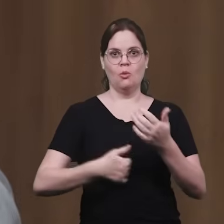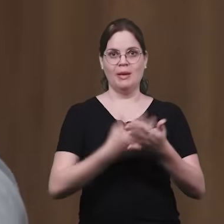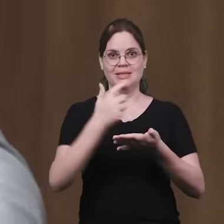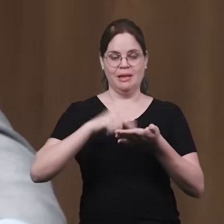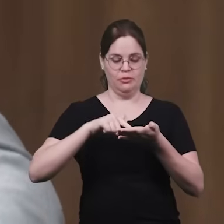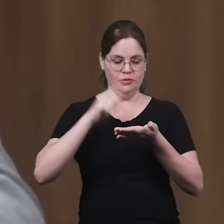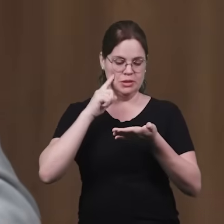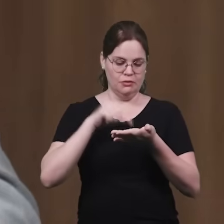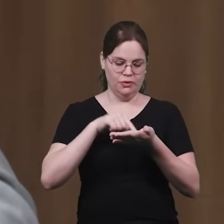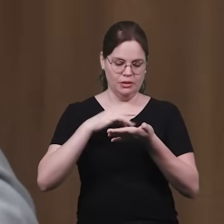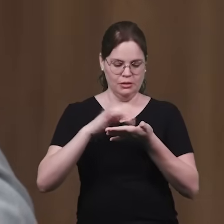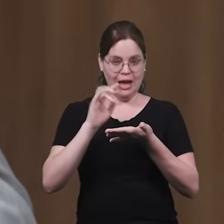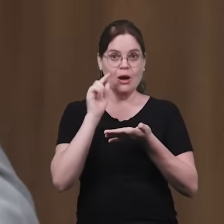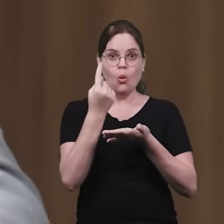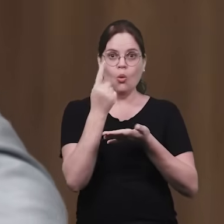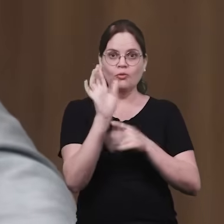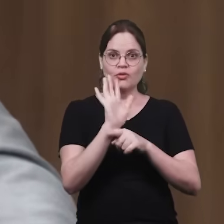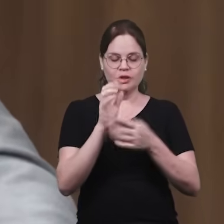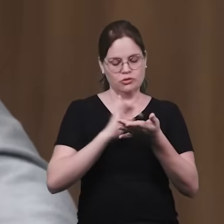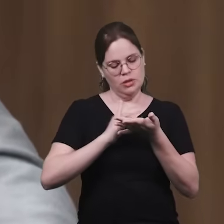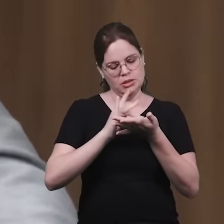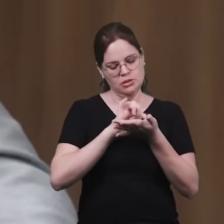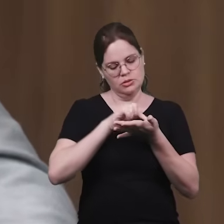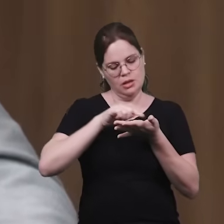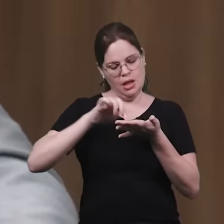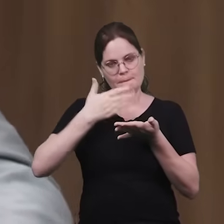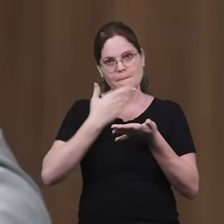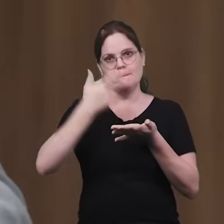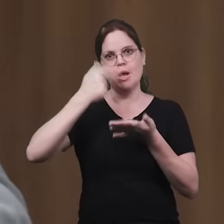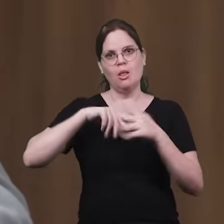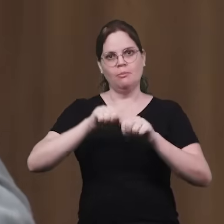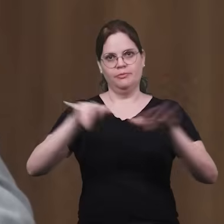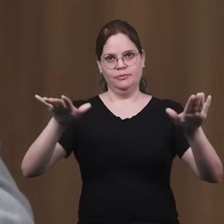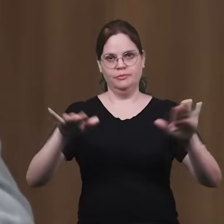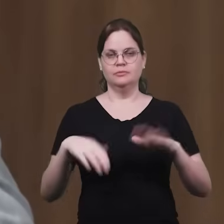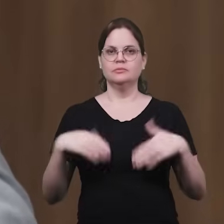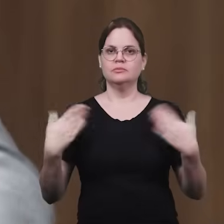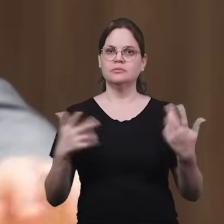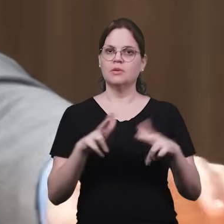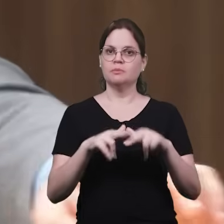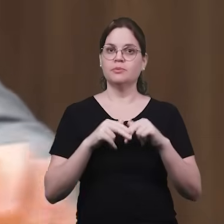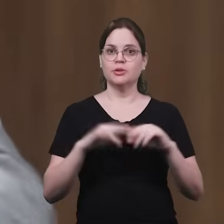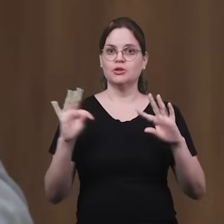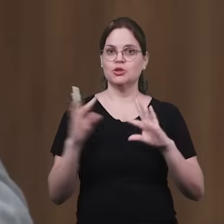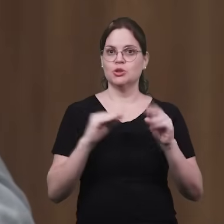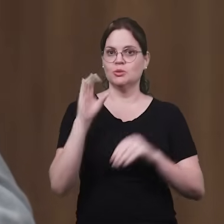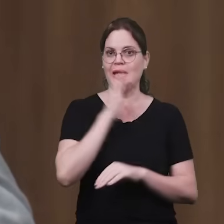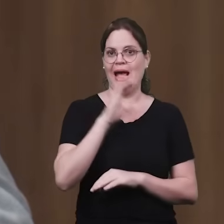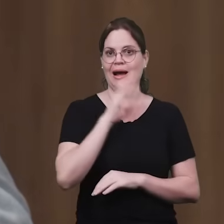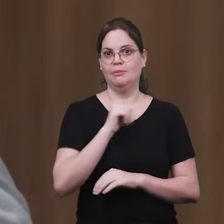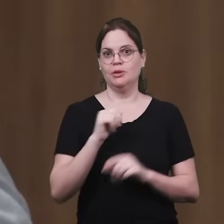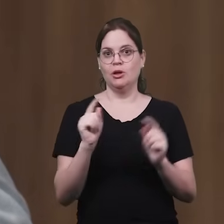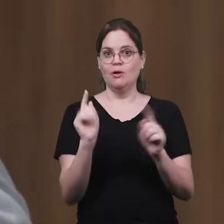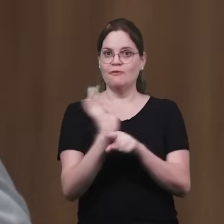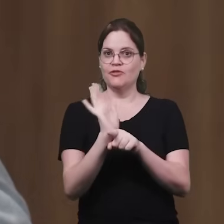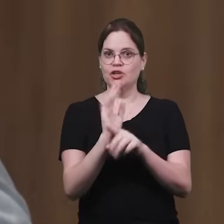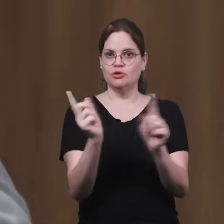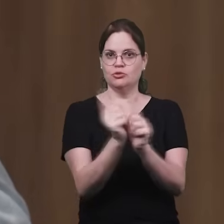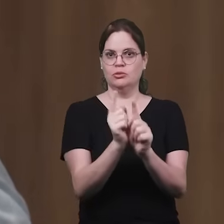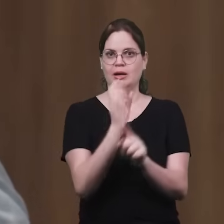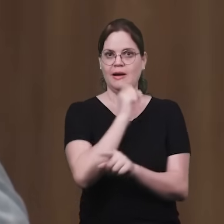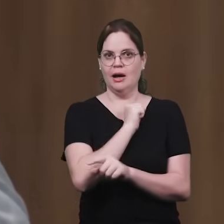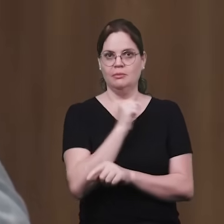quanto mais tempo você fica, mais esse alcance se dá. Então esse é um aspecto. Então por isso tudo é muito rápido,